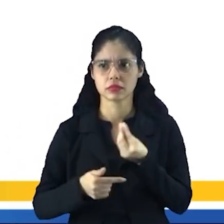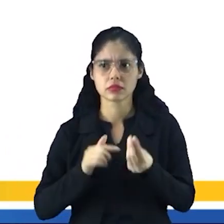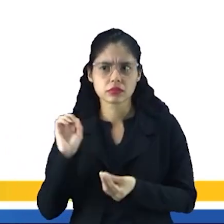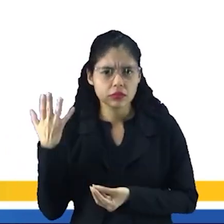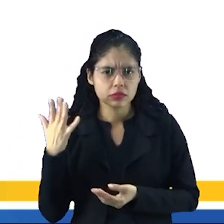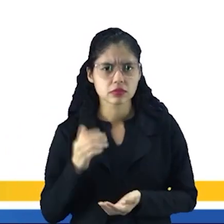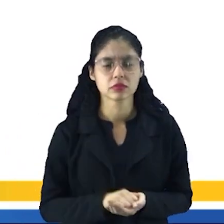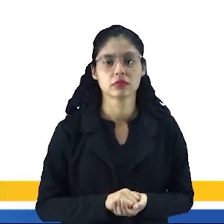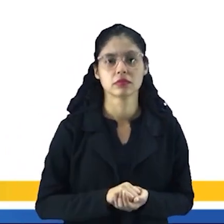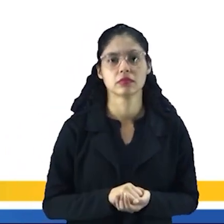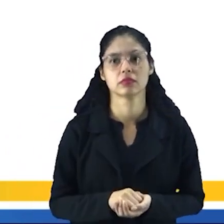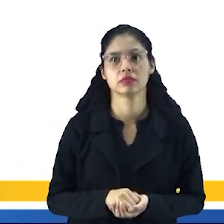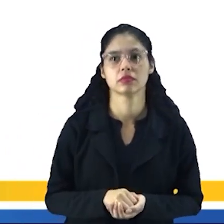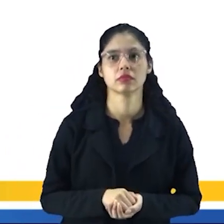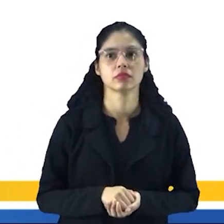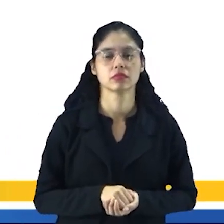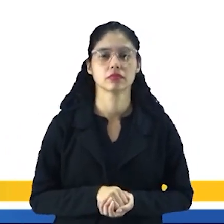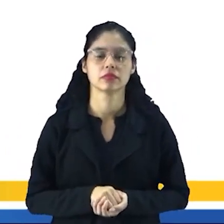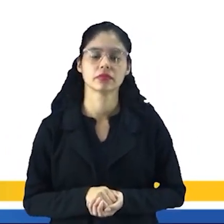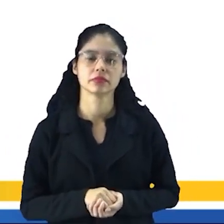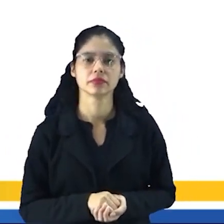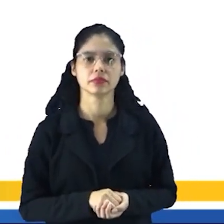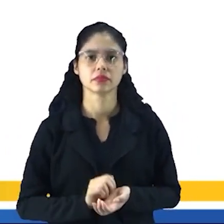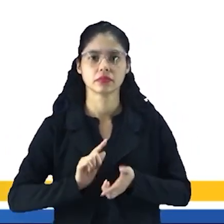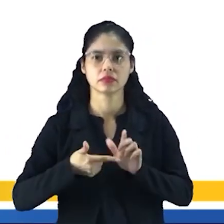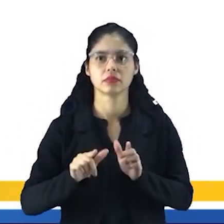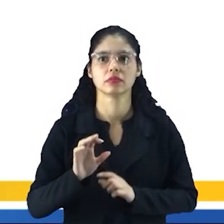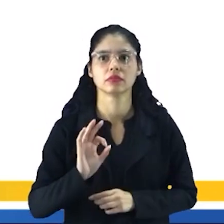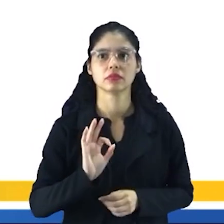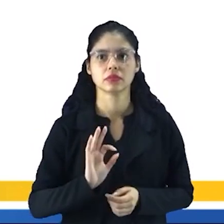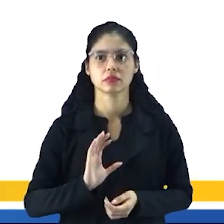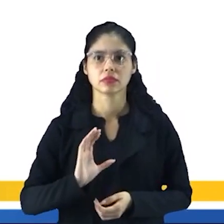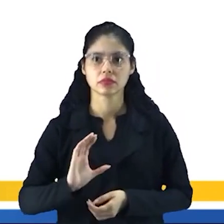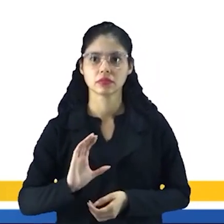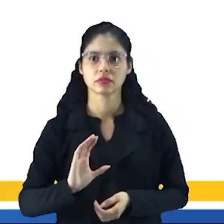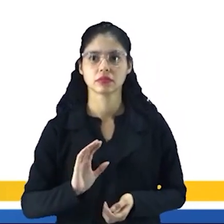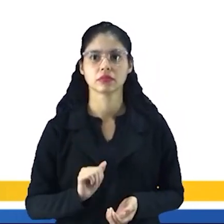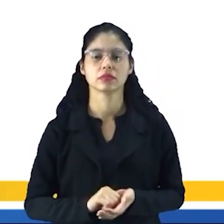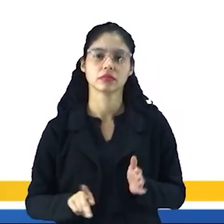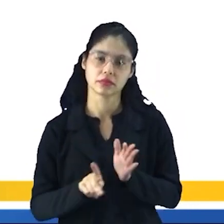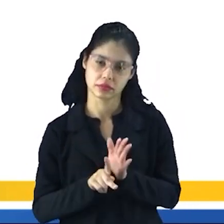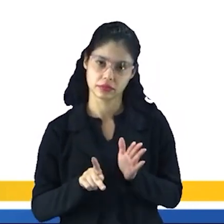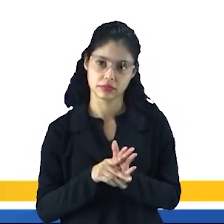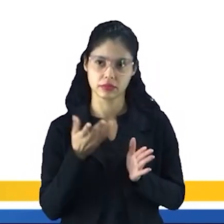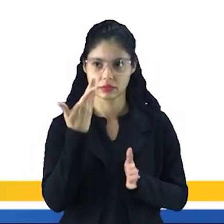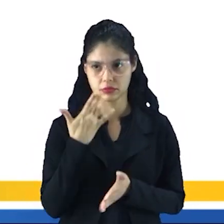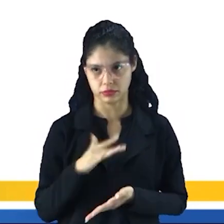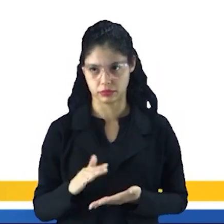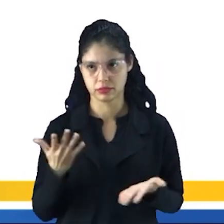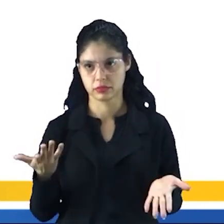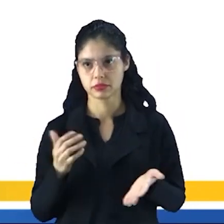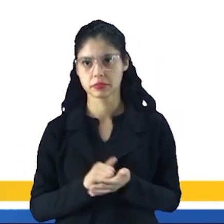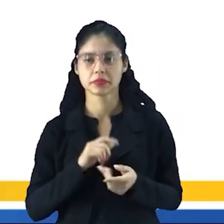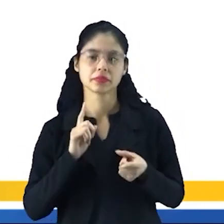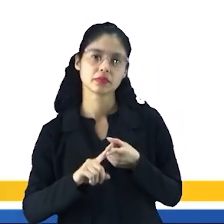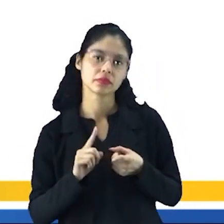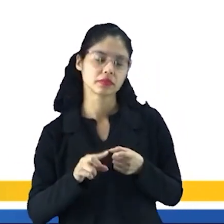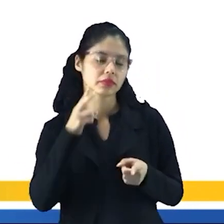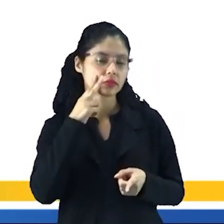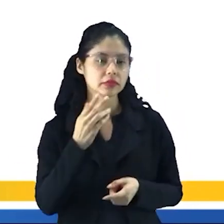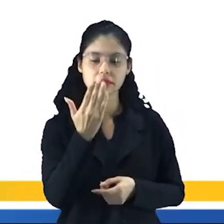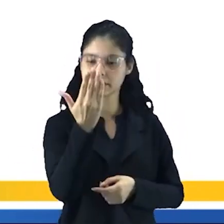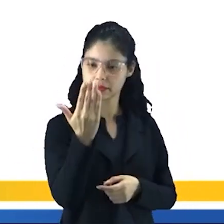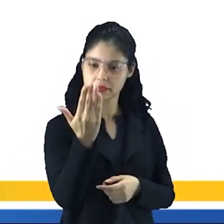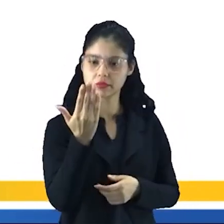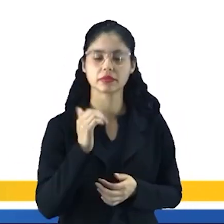acontecer. Então, gente, dessas obras, a letra correta é a letra C, obviamente, né, crianças? Porque você está se vendo